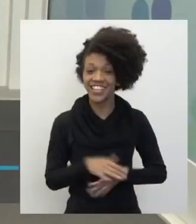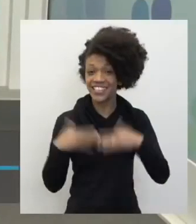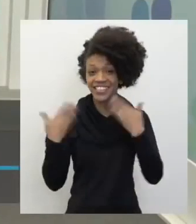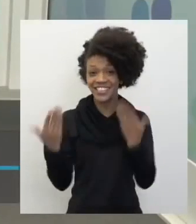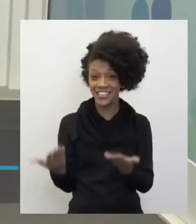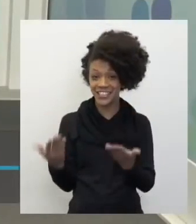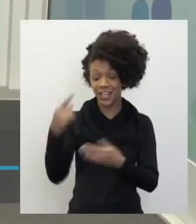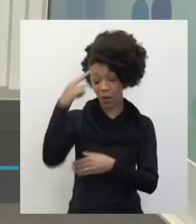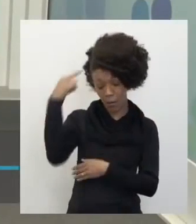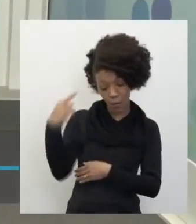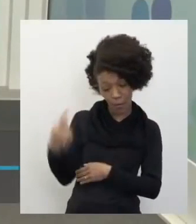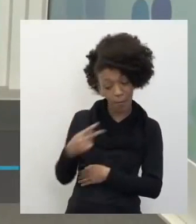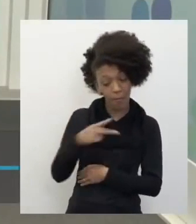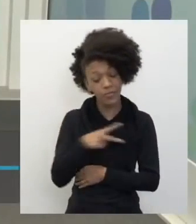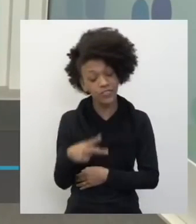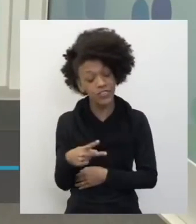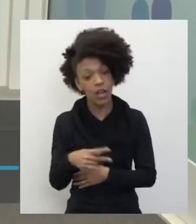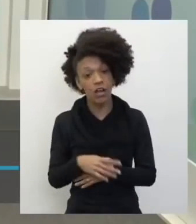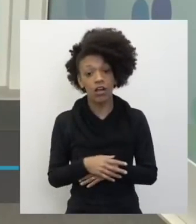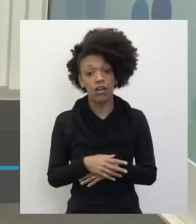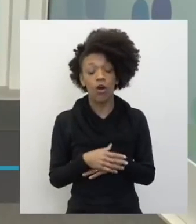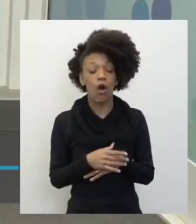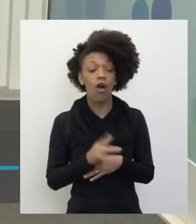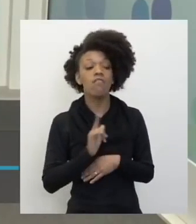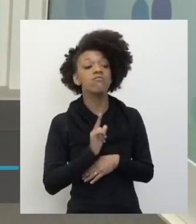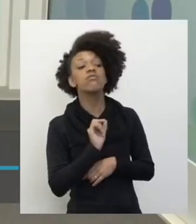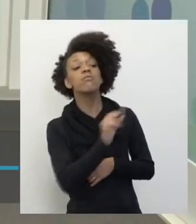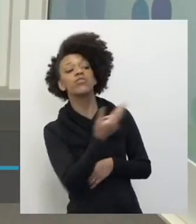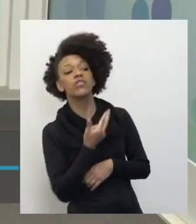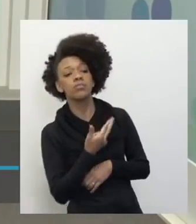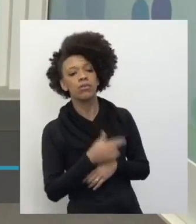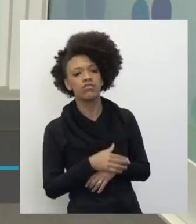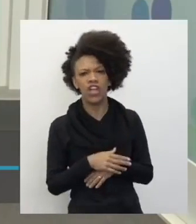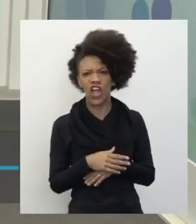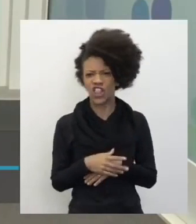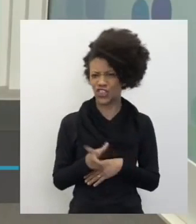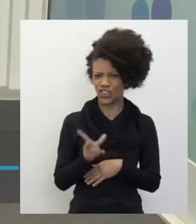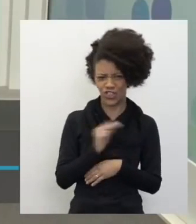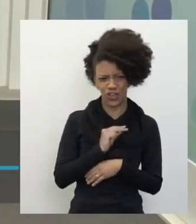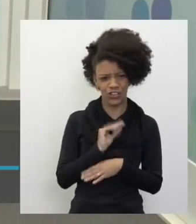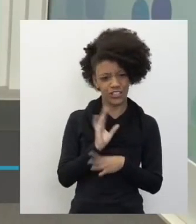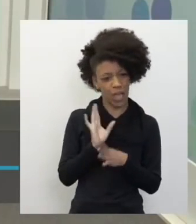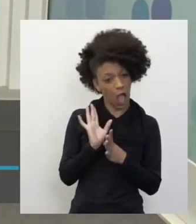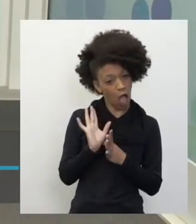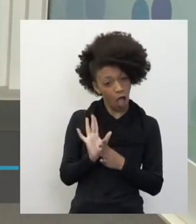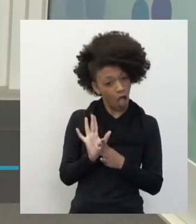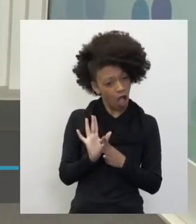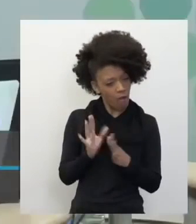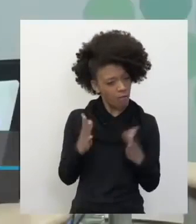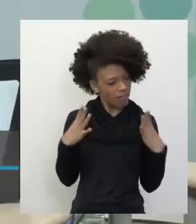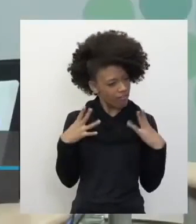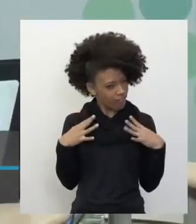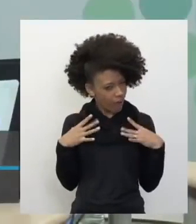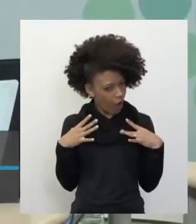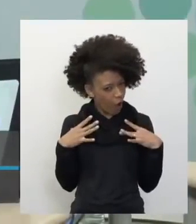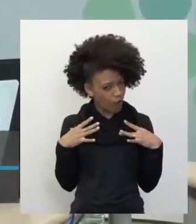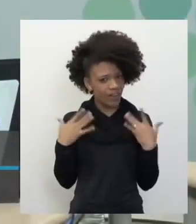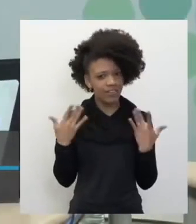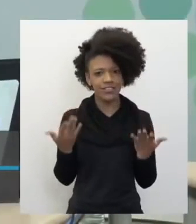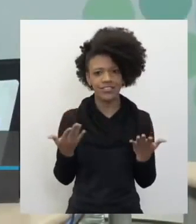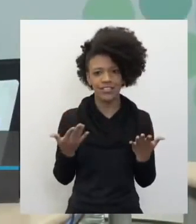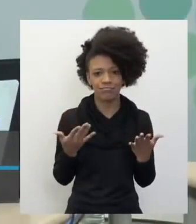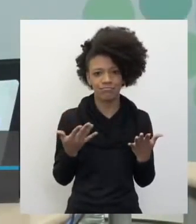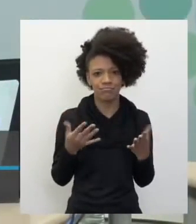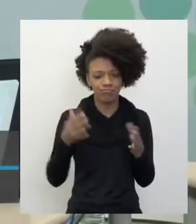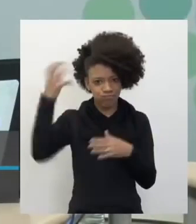Então, Mônica, olha, gente, o que nós temos aí de respostas? É só fazer um recesso, não é? Vamos fazer um recesso que aí parece que dá